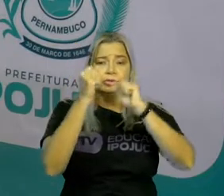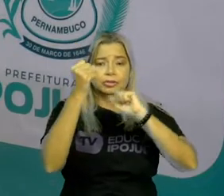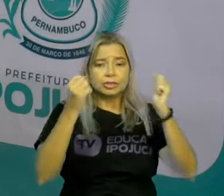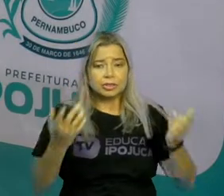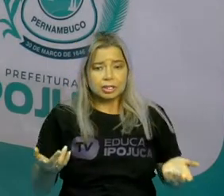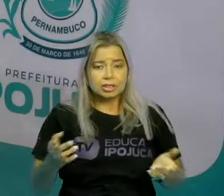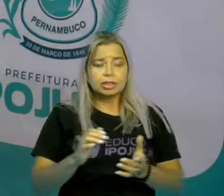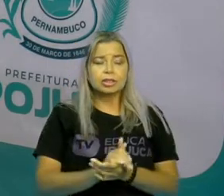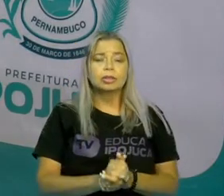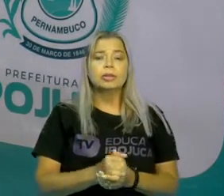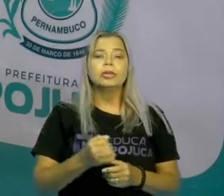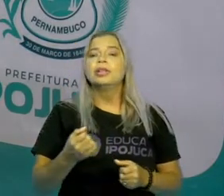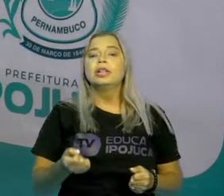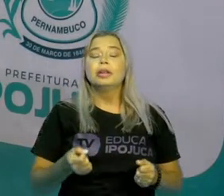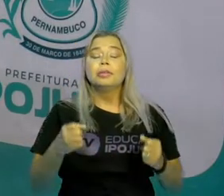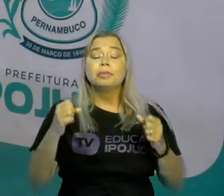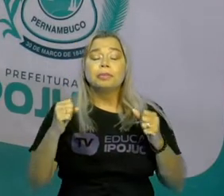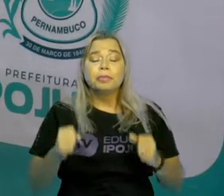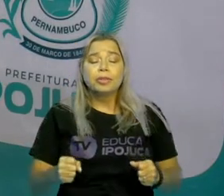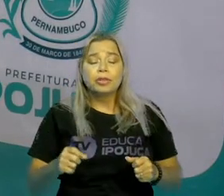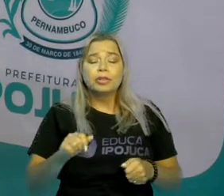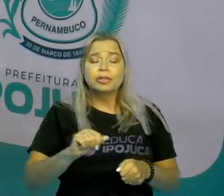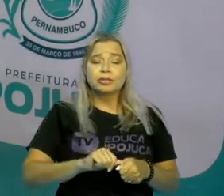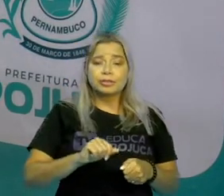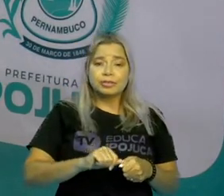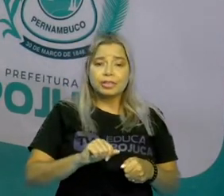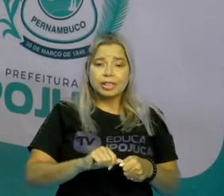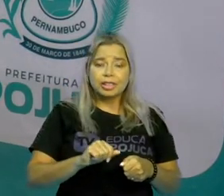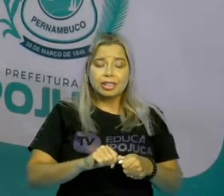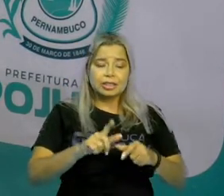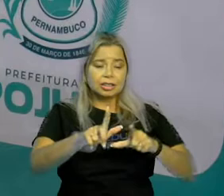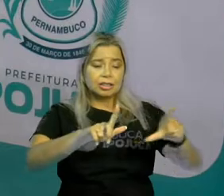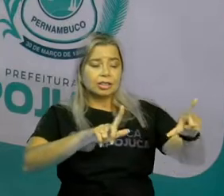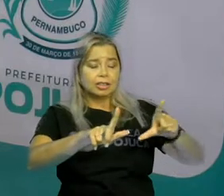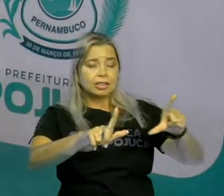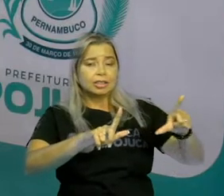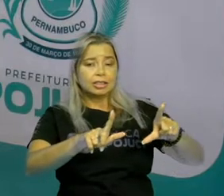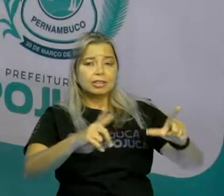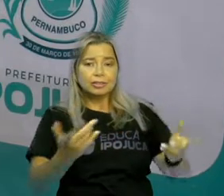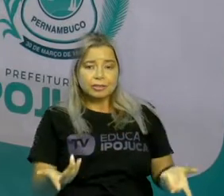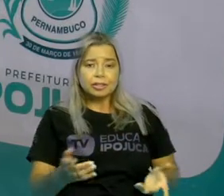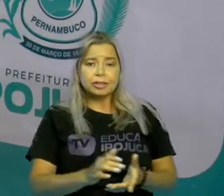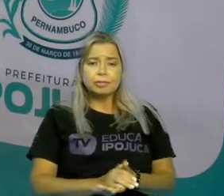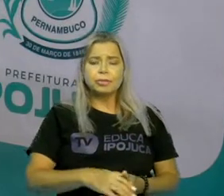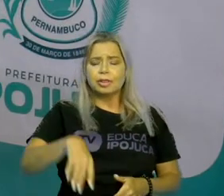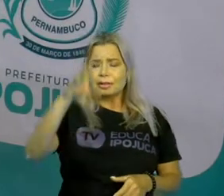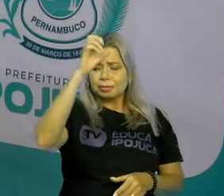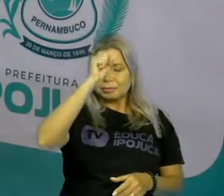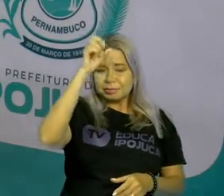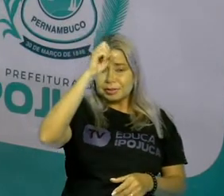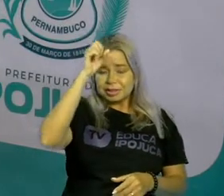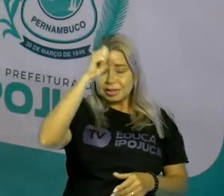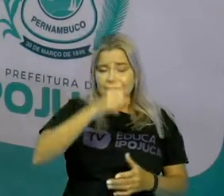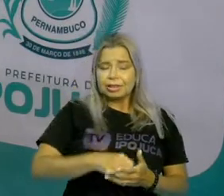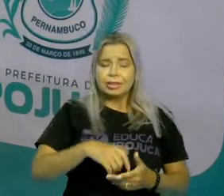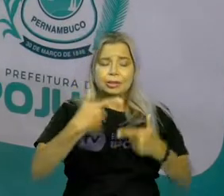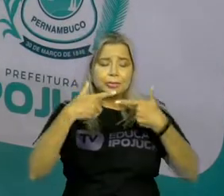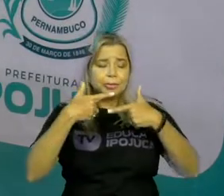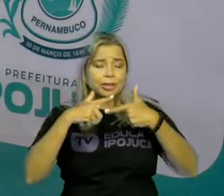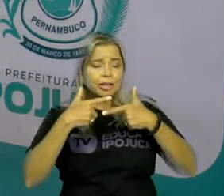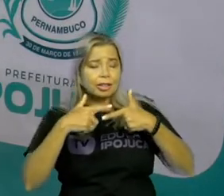momento aqui com a TV, para que a gente pense, para que a gente sorria e para que a gente elabore formas também de se divertir,